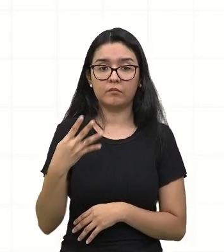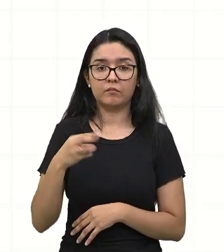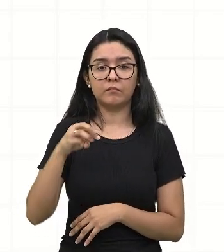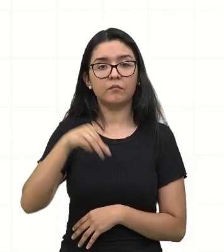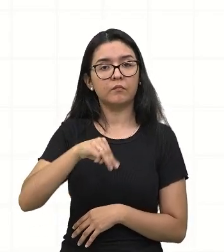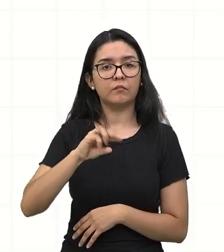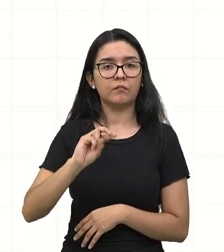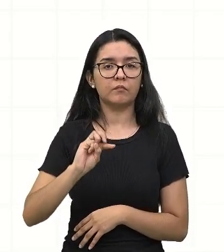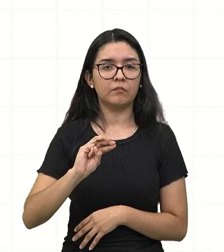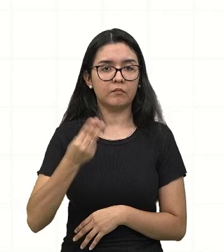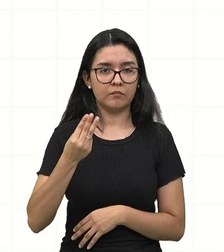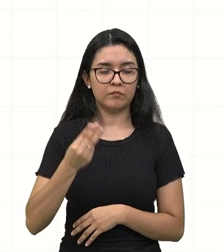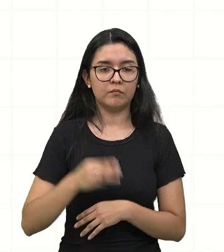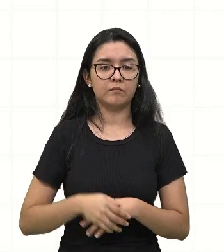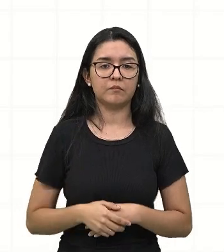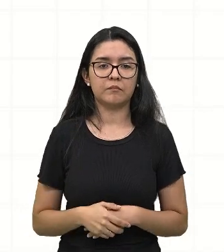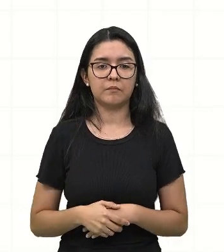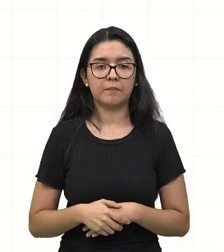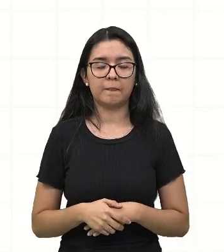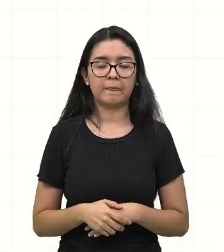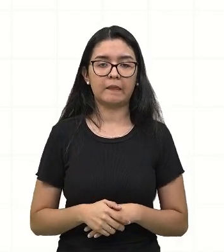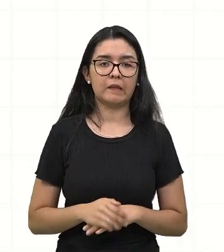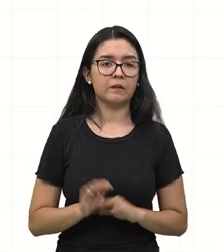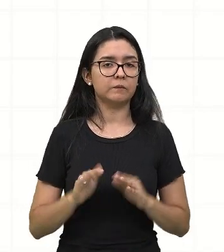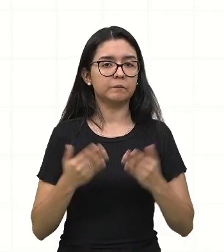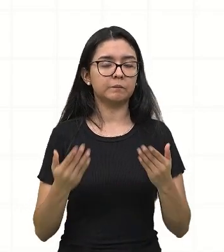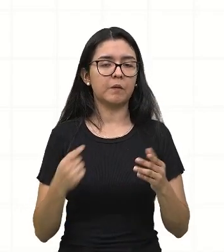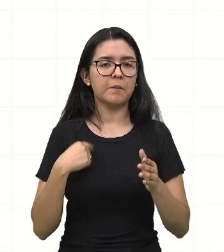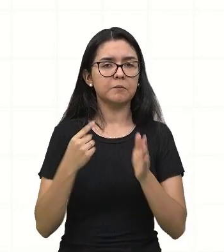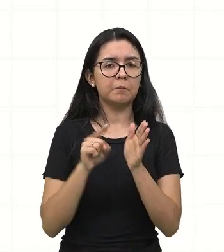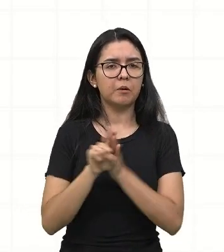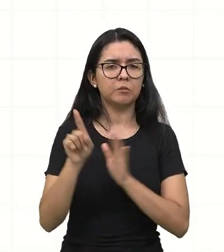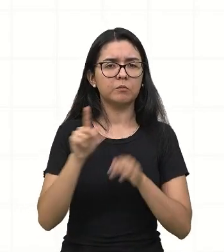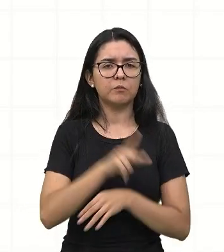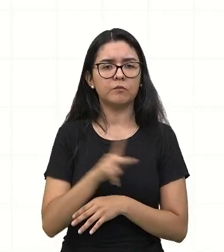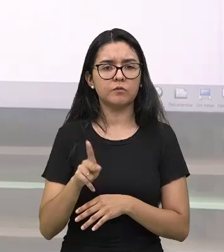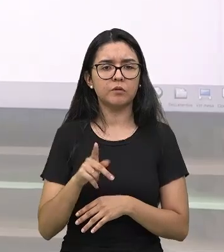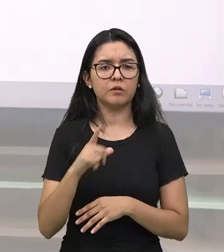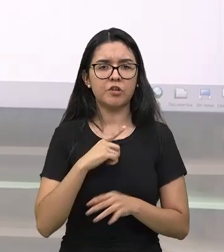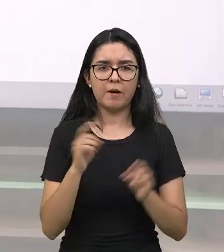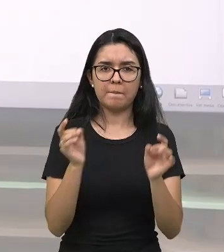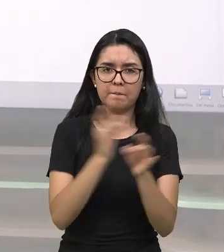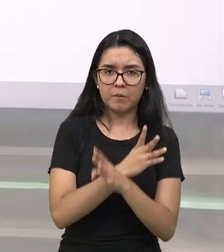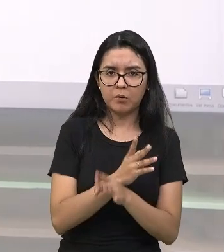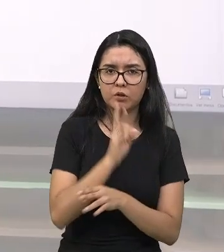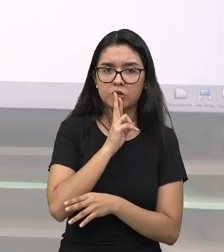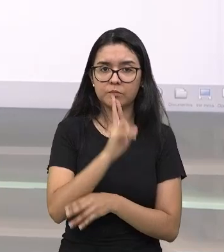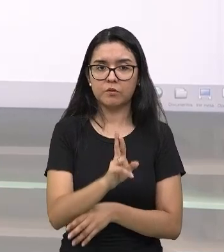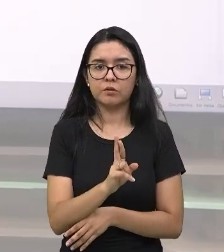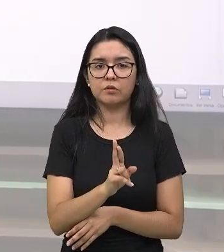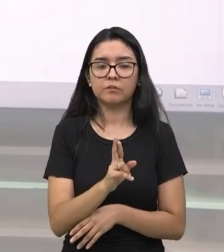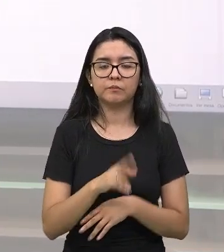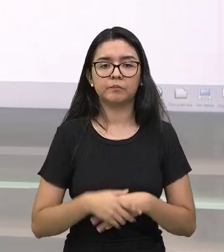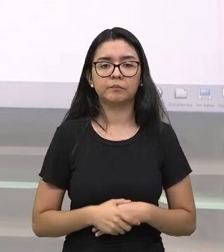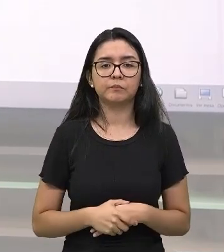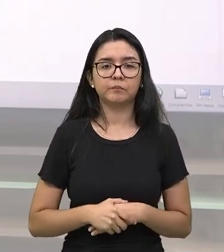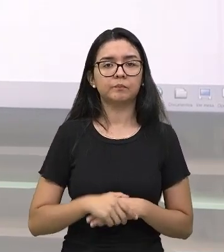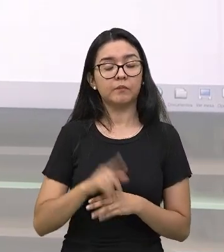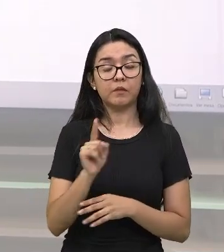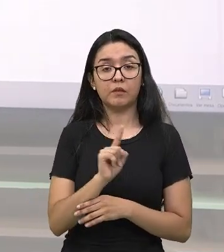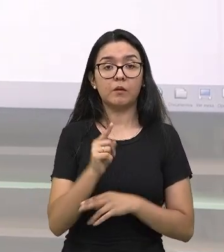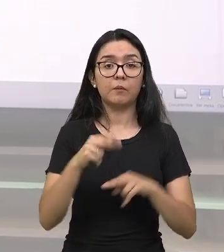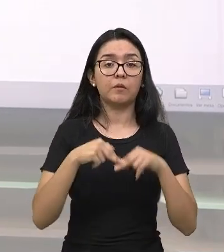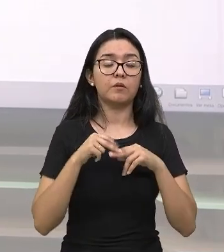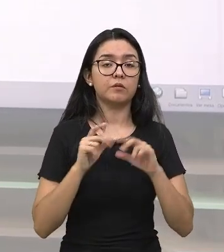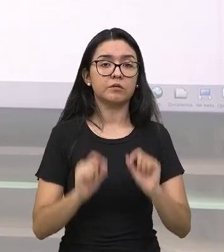metros cúbicos. Aí você deve me perguntar, professor, terminou de responder a questão? Diga você que não, tá bom? Por